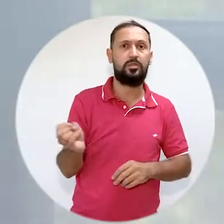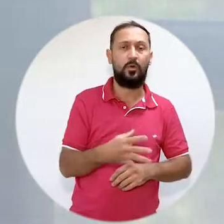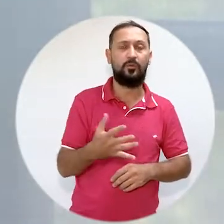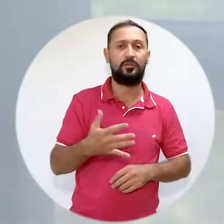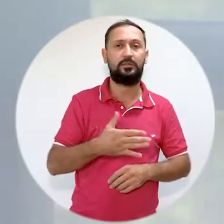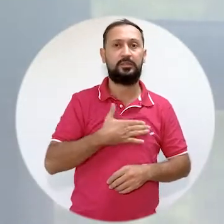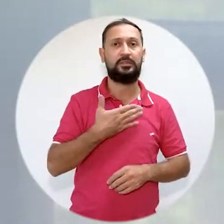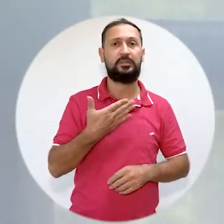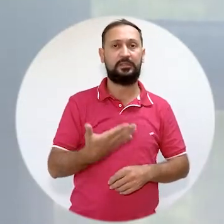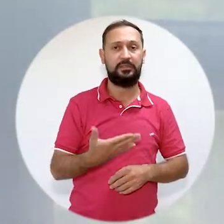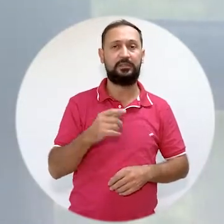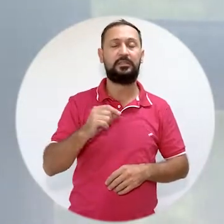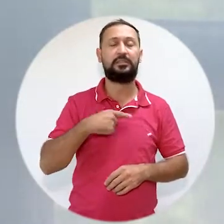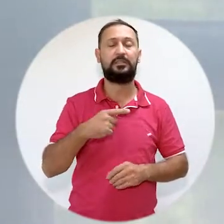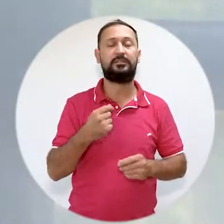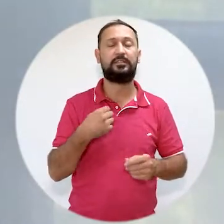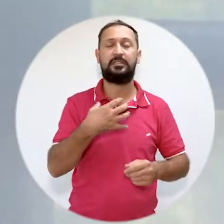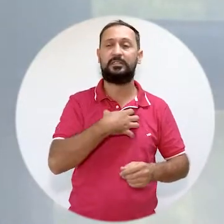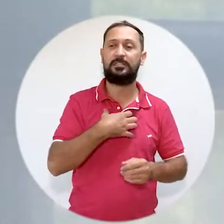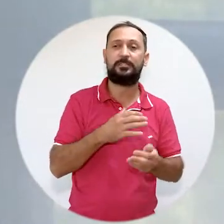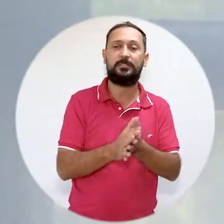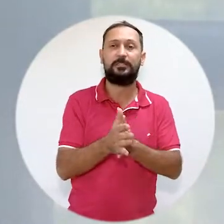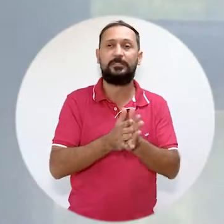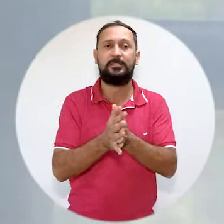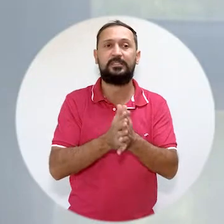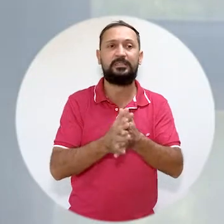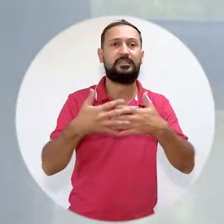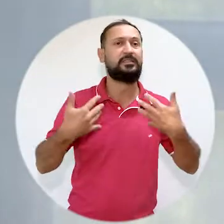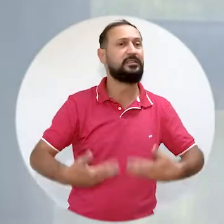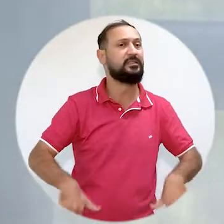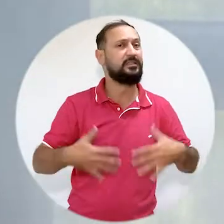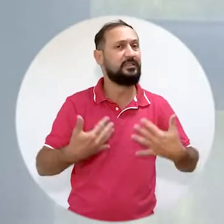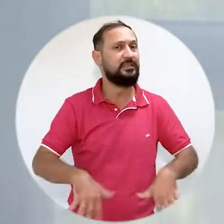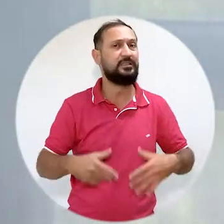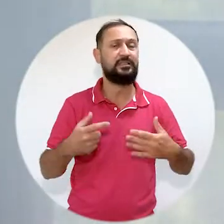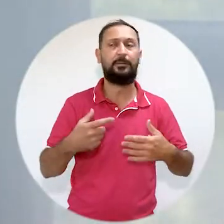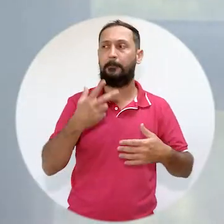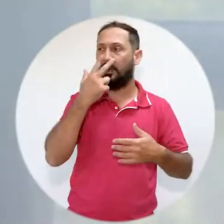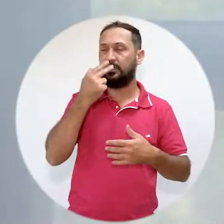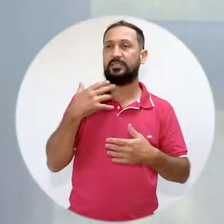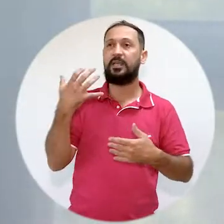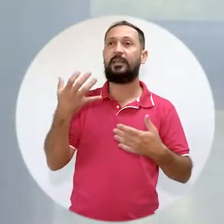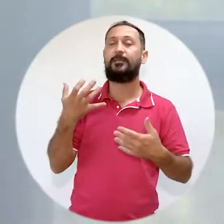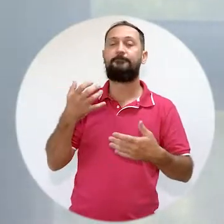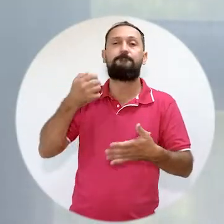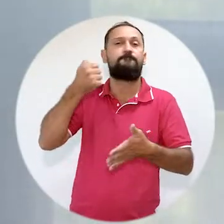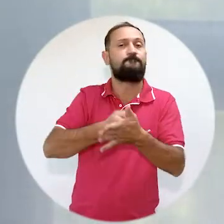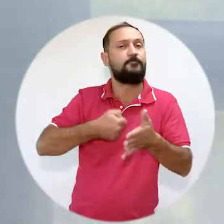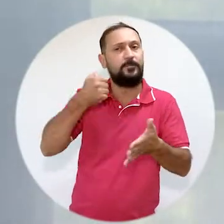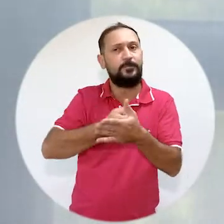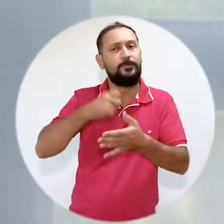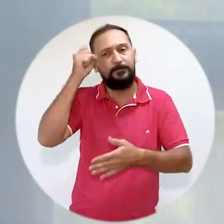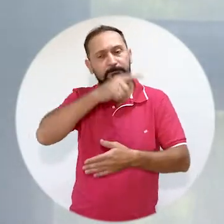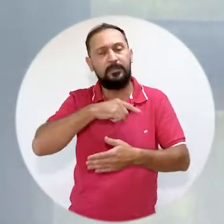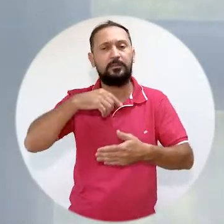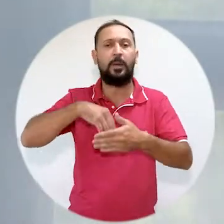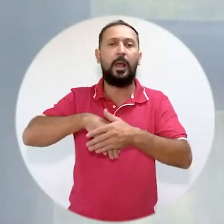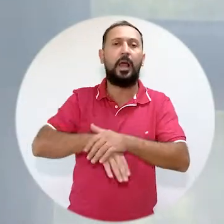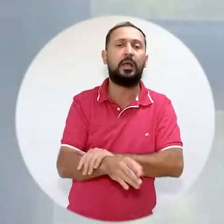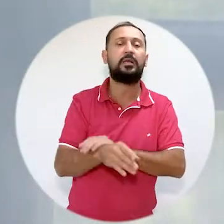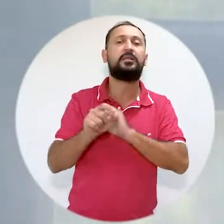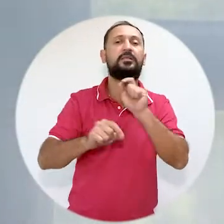novo assusta, o novo traz ansiedade, o novo traz uma necessidade de resiliência e adaptação